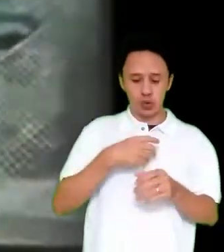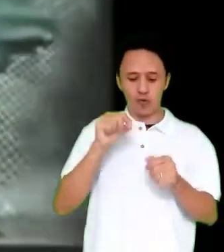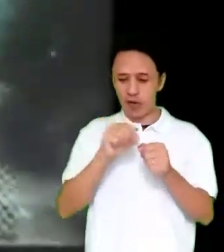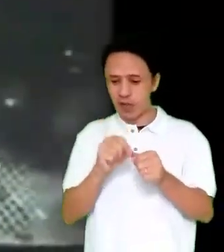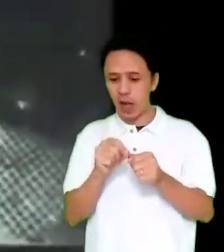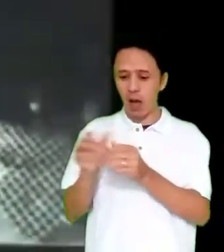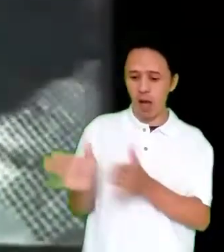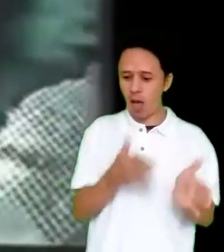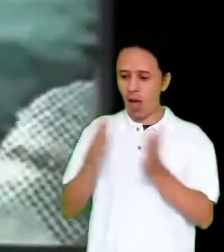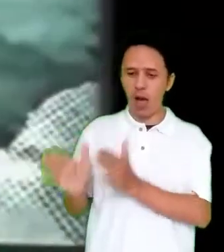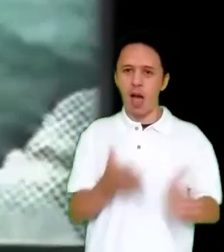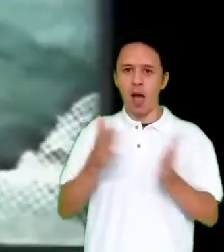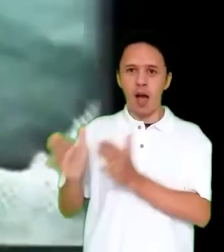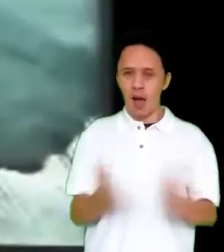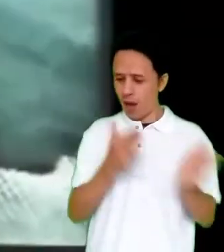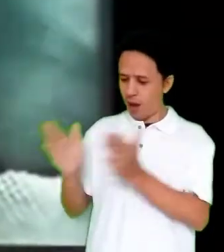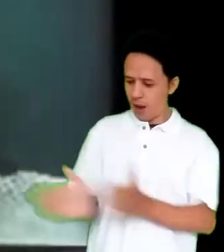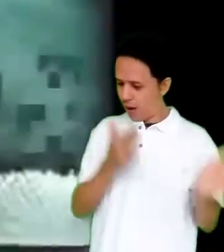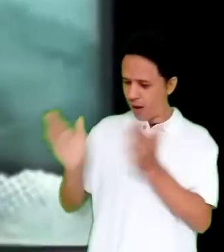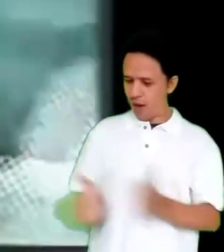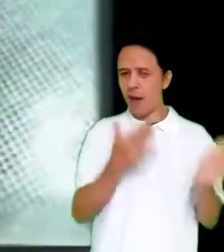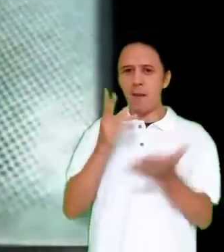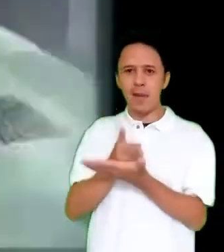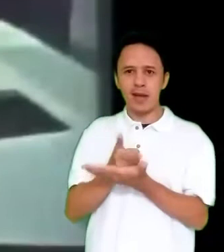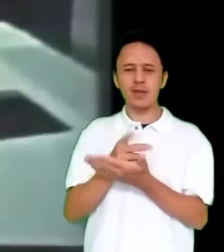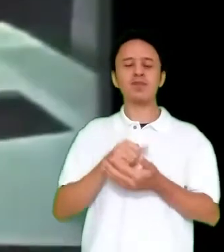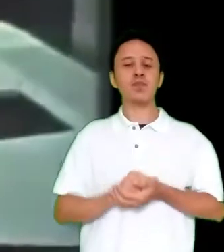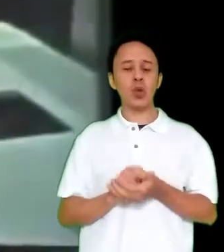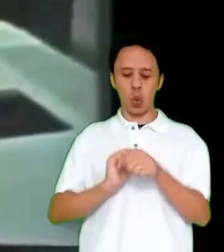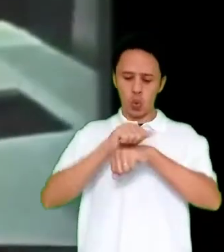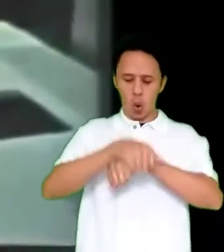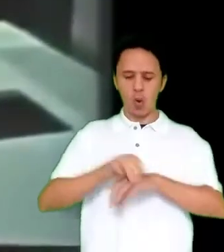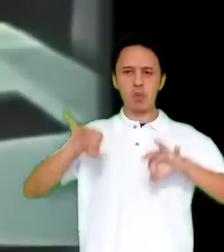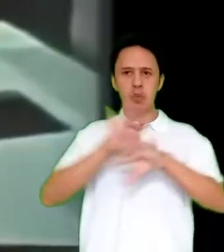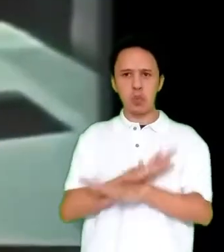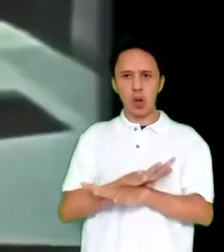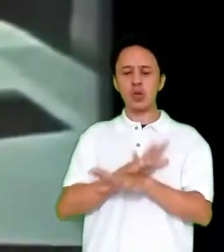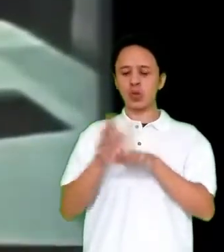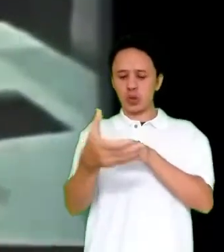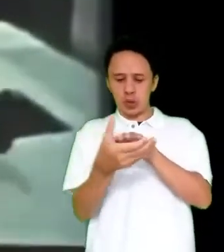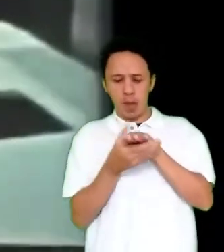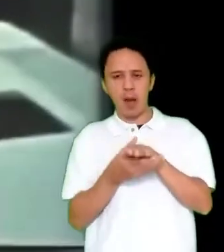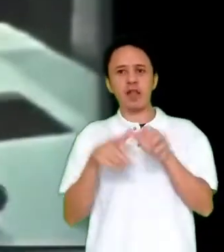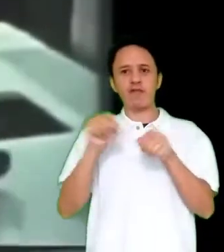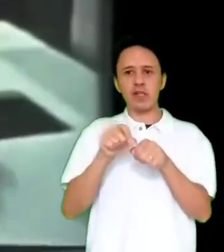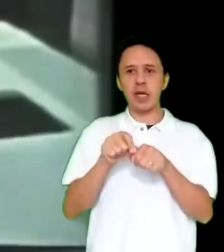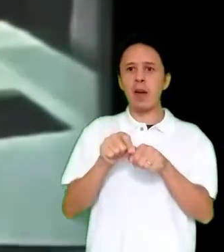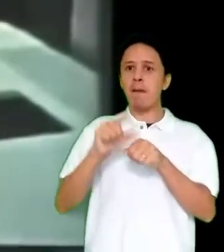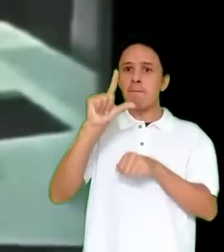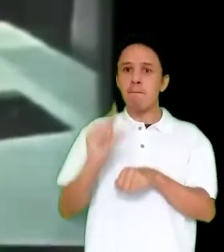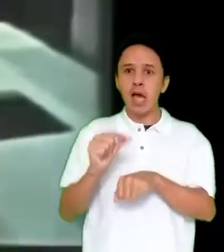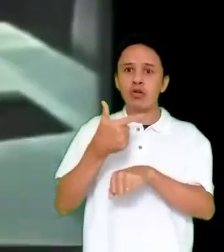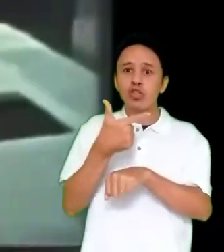operação, repetindo-a várias vezes. Desde que o couro estivesse beneficiado, um sapato podia